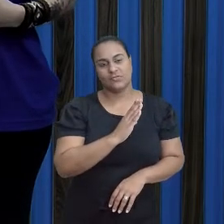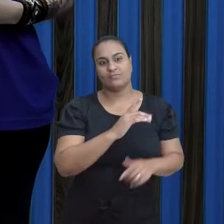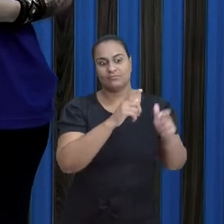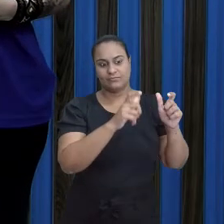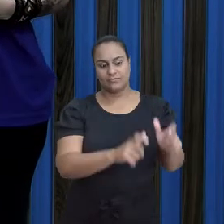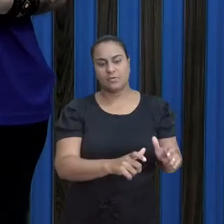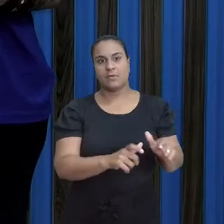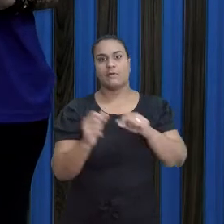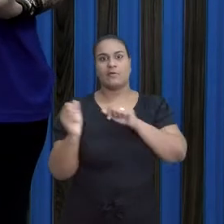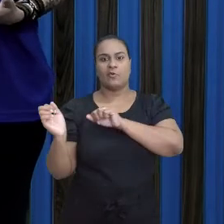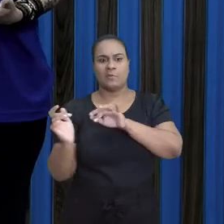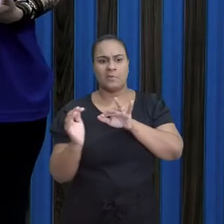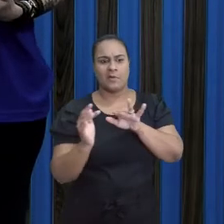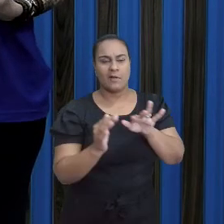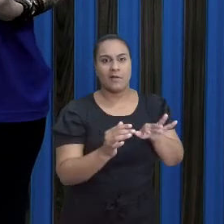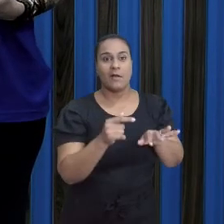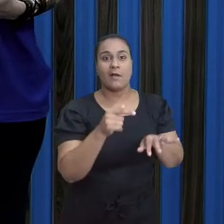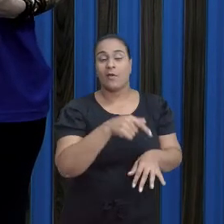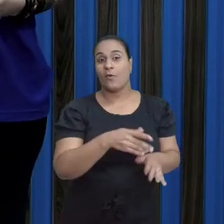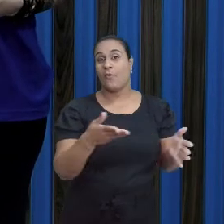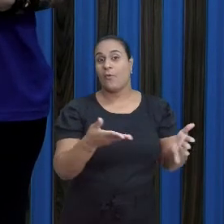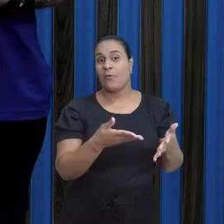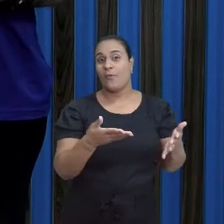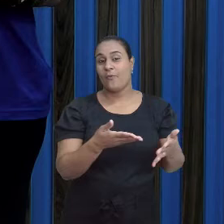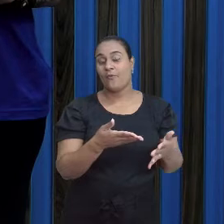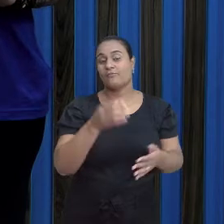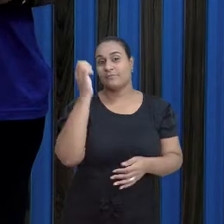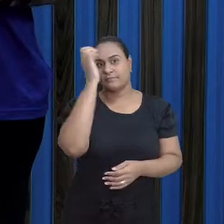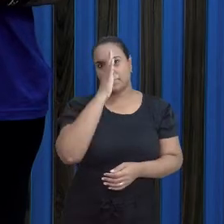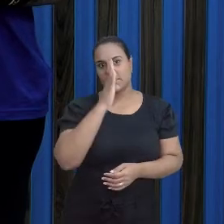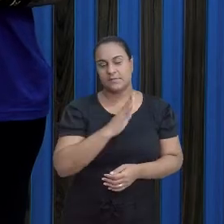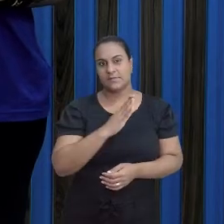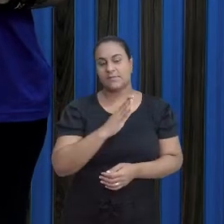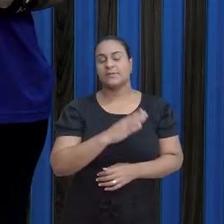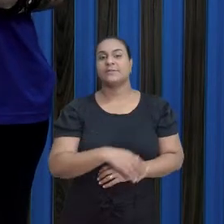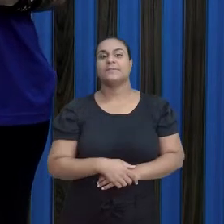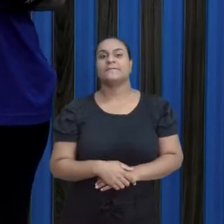aqui, que hoje a gente chama de Brasil, eles